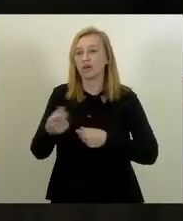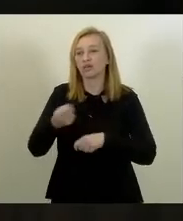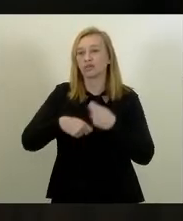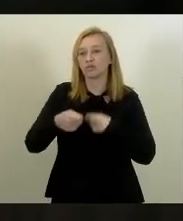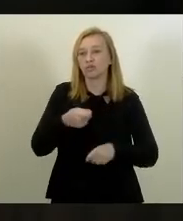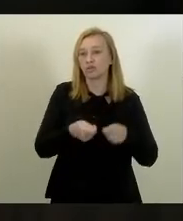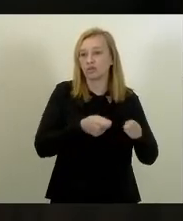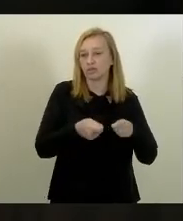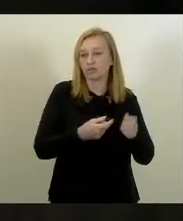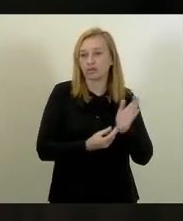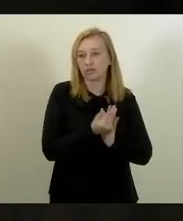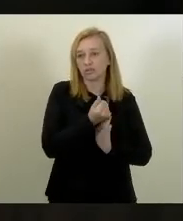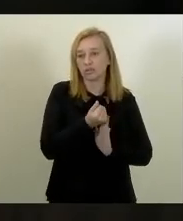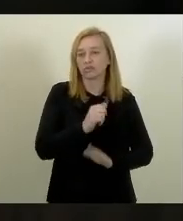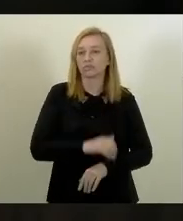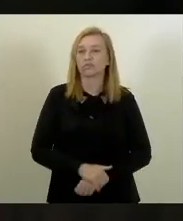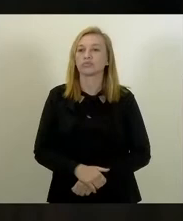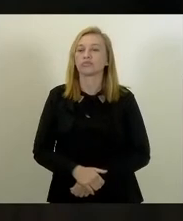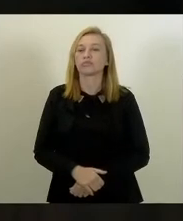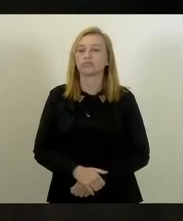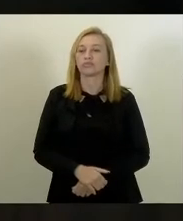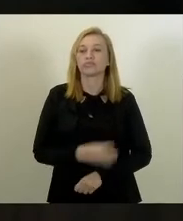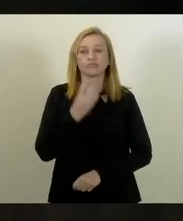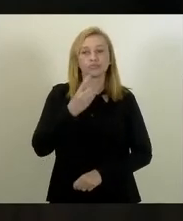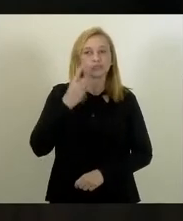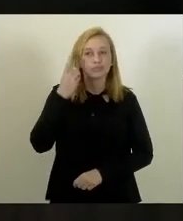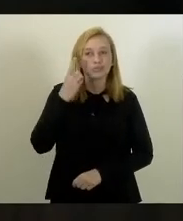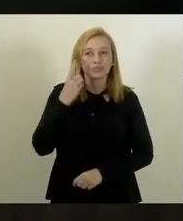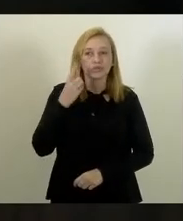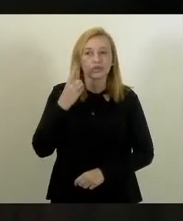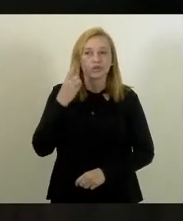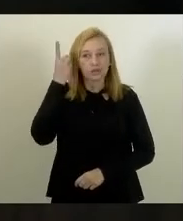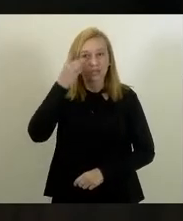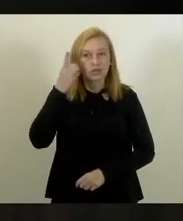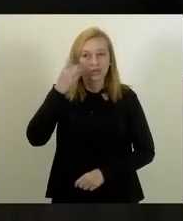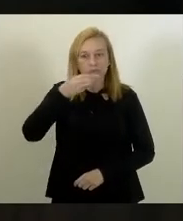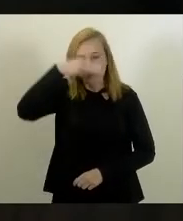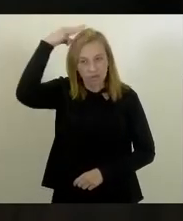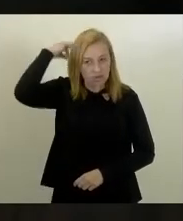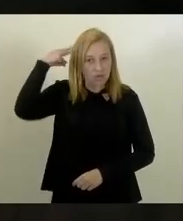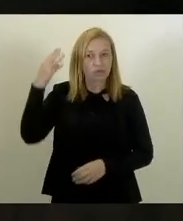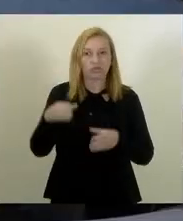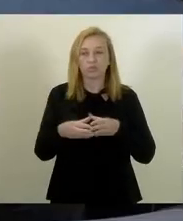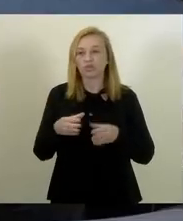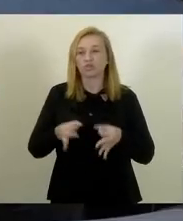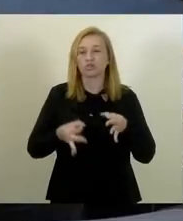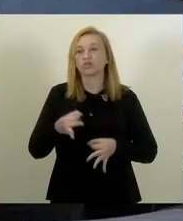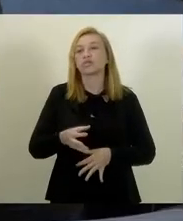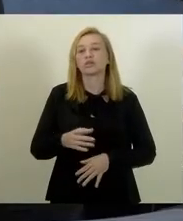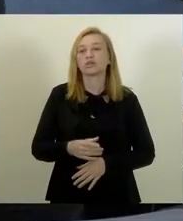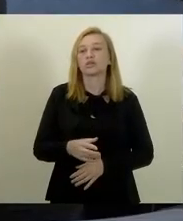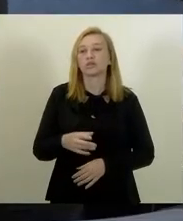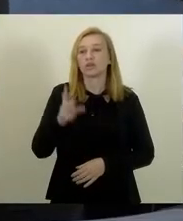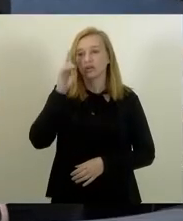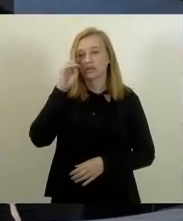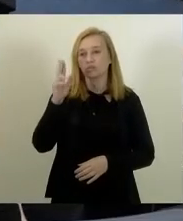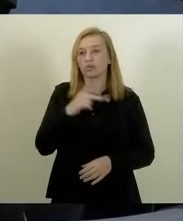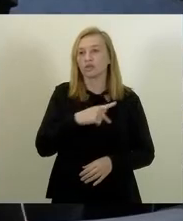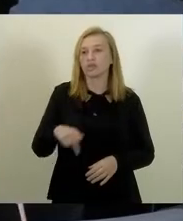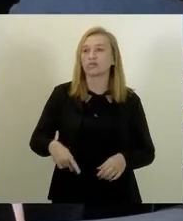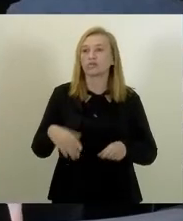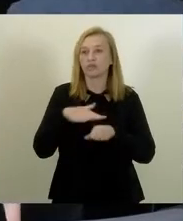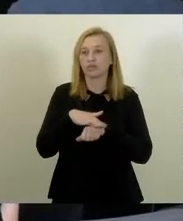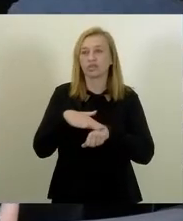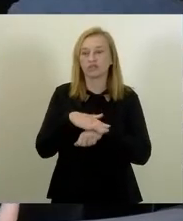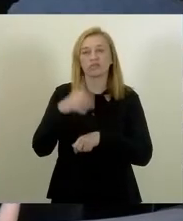Comércio e de Orçamento. Permite parecer pela Comissão de Constituição e Justiça, deputado Márcio Pacheco. Senhor presidente, eu conversei há pouco com a deputada